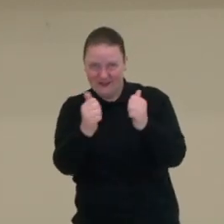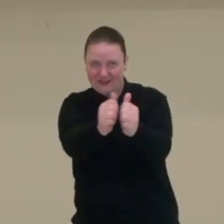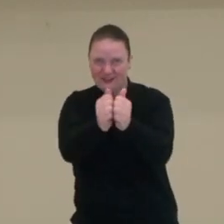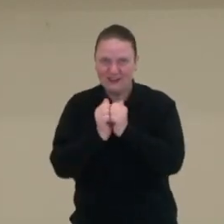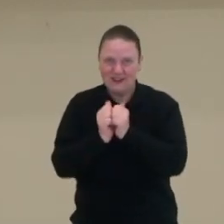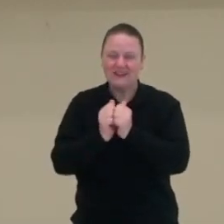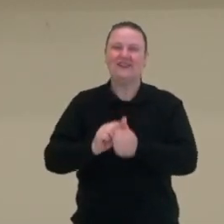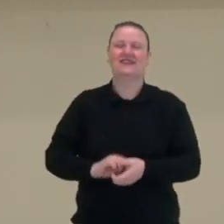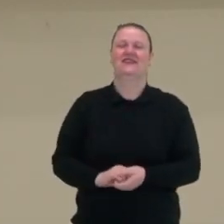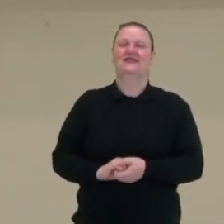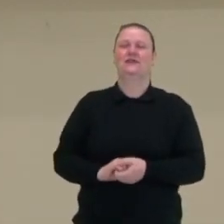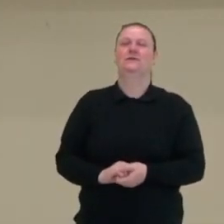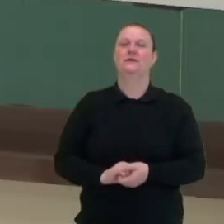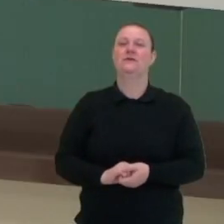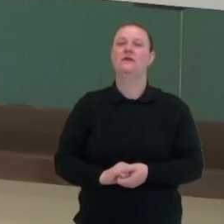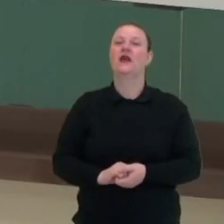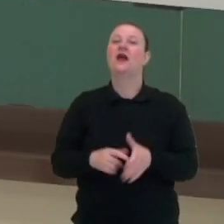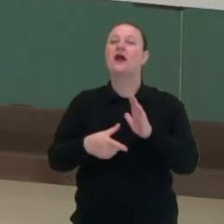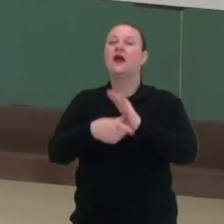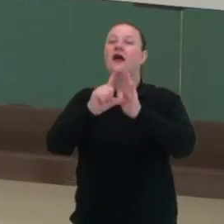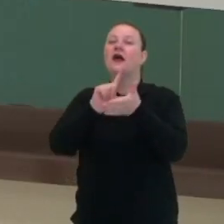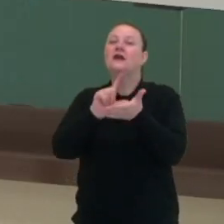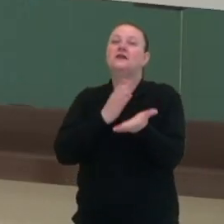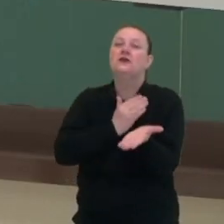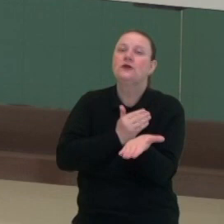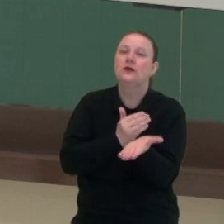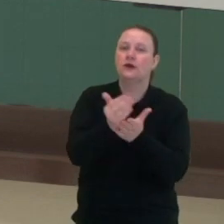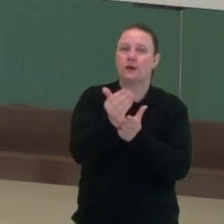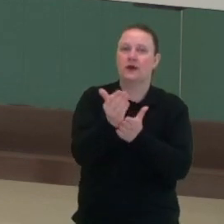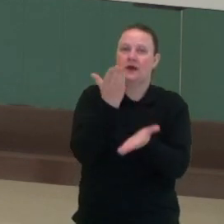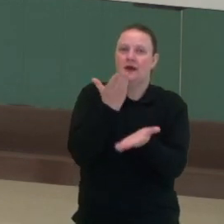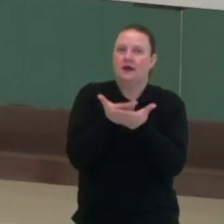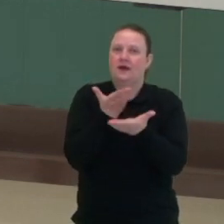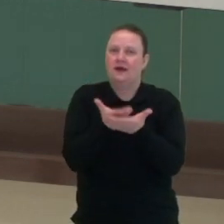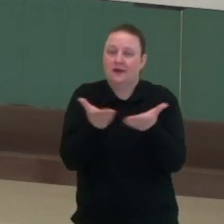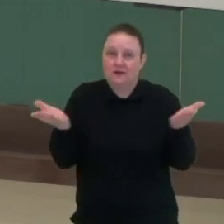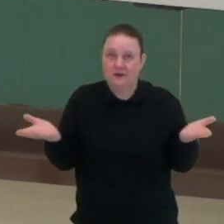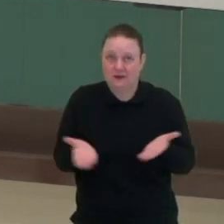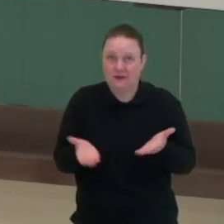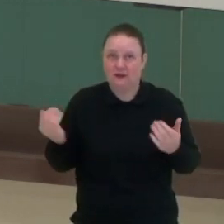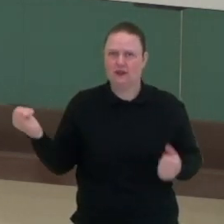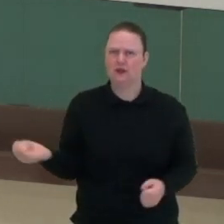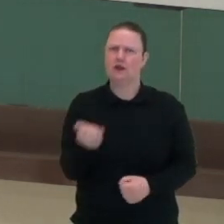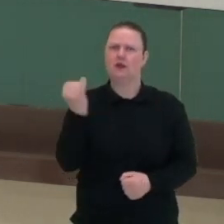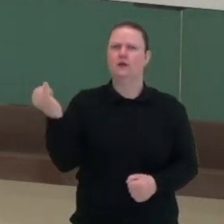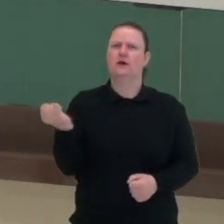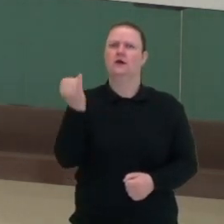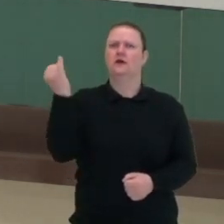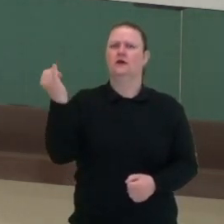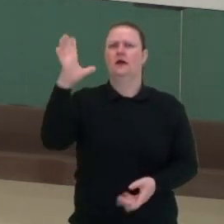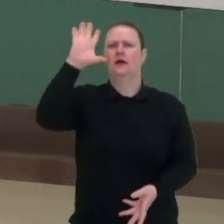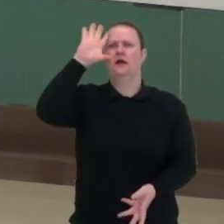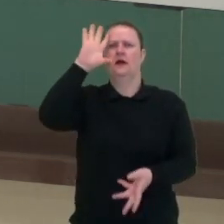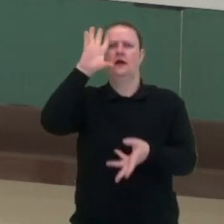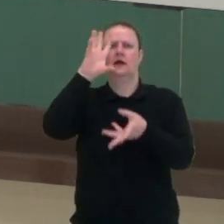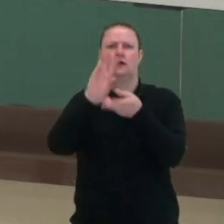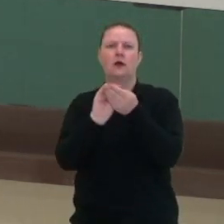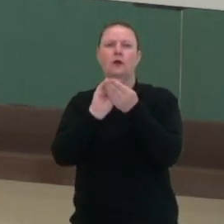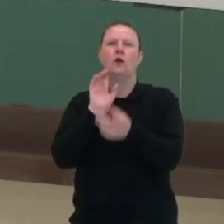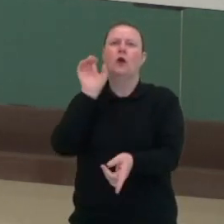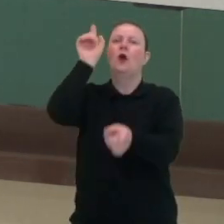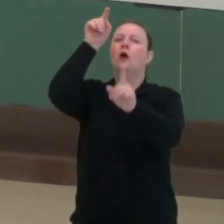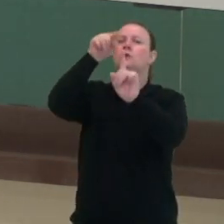lá, pessoal. Antes da gente começar, essa aula, é importante a gente entender quais são os